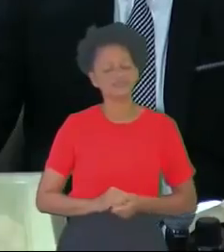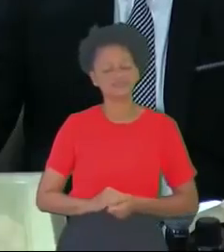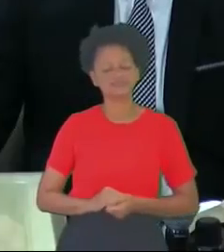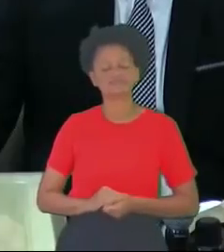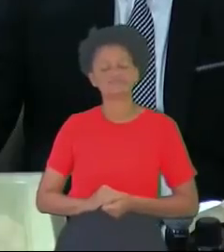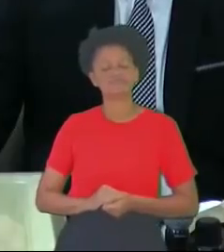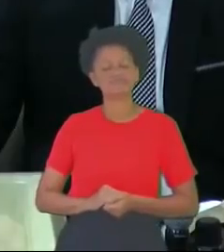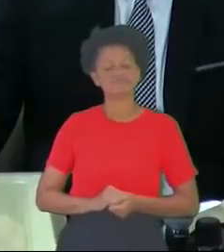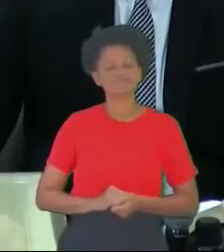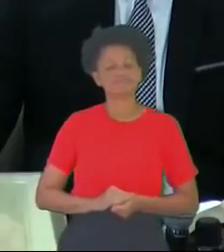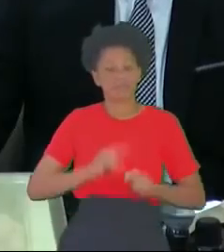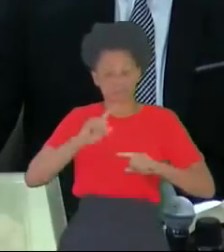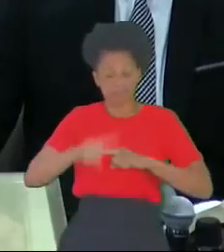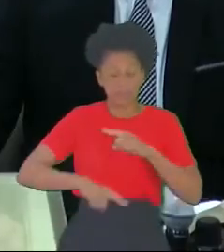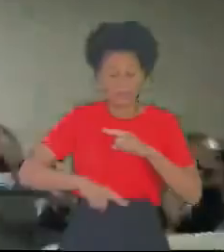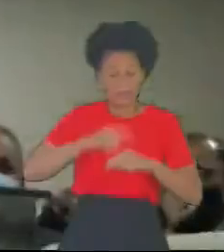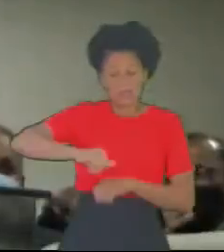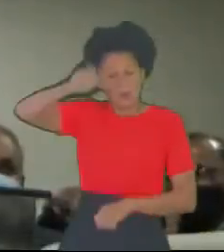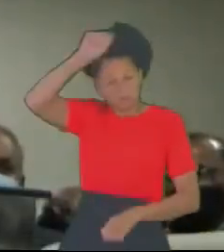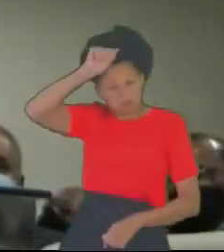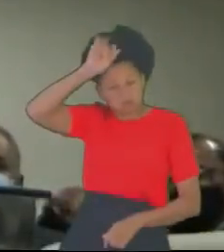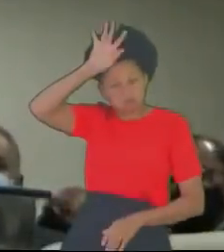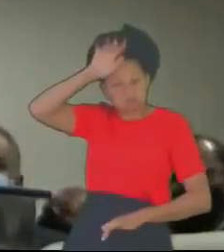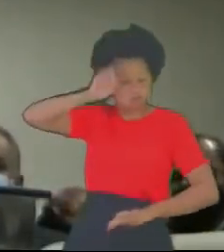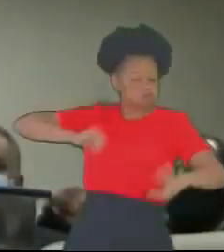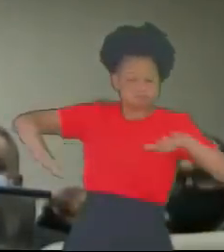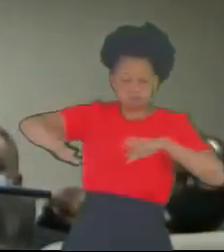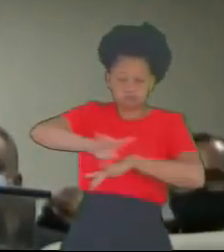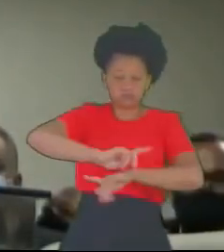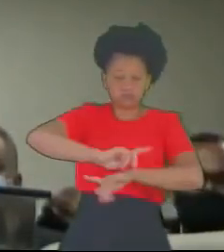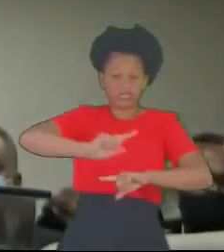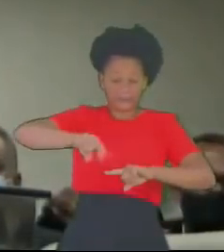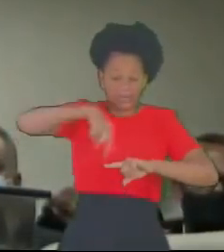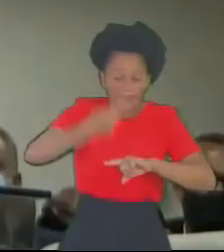Depois de grandes avivamentos, vem grandes depressões.